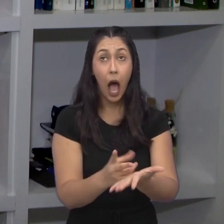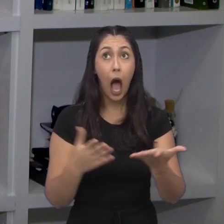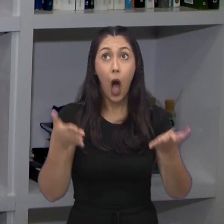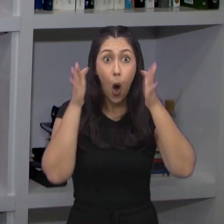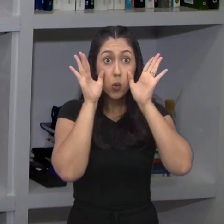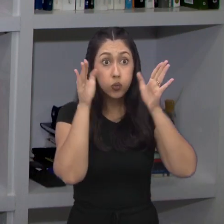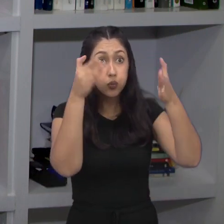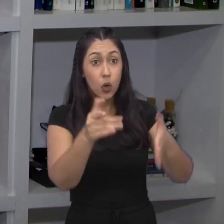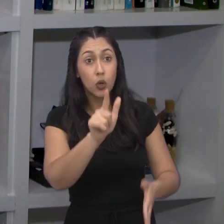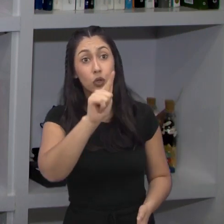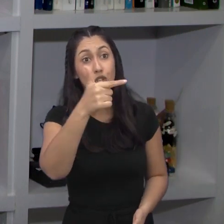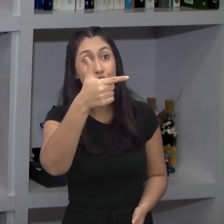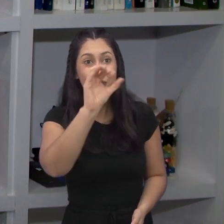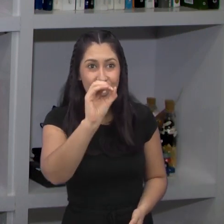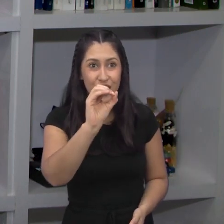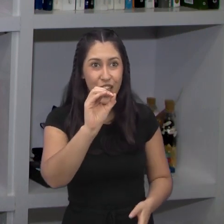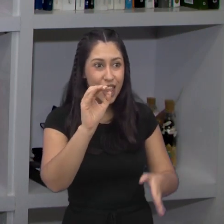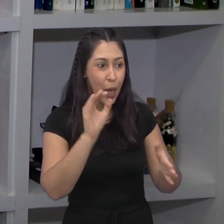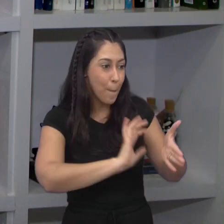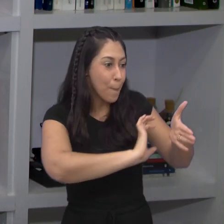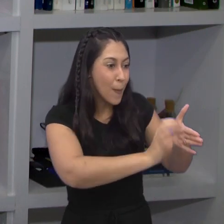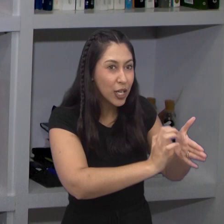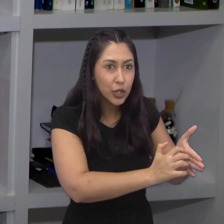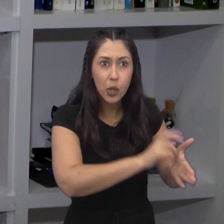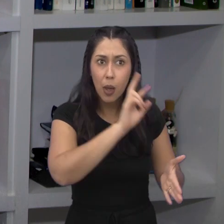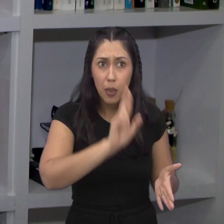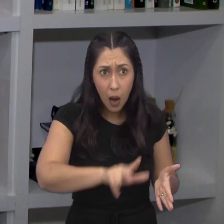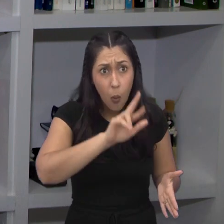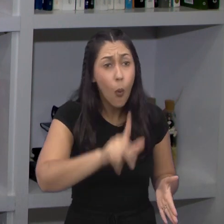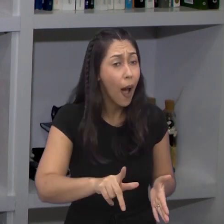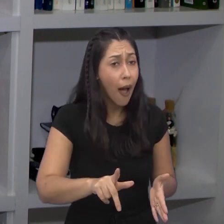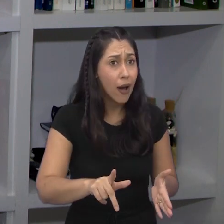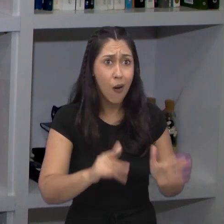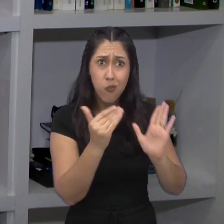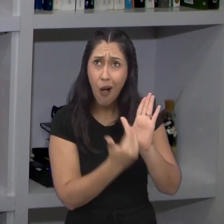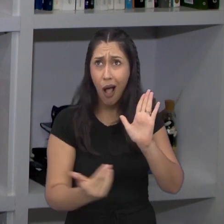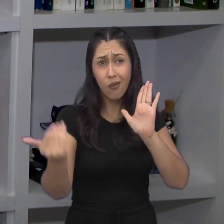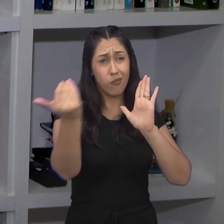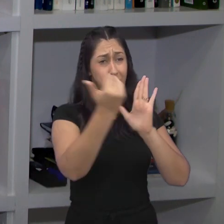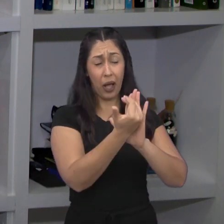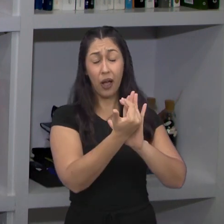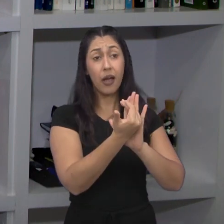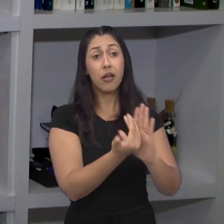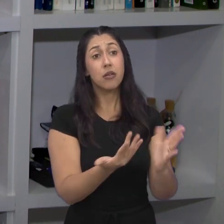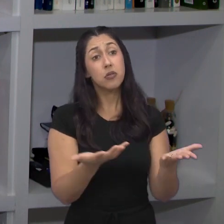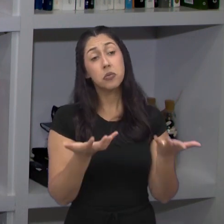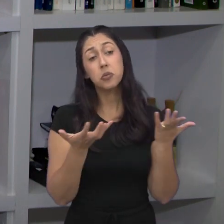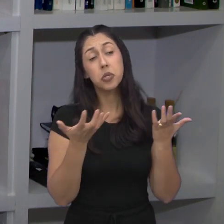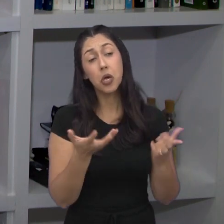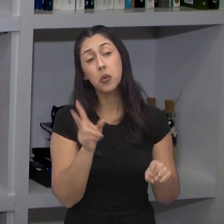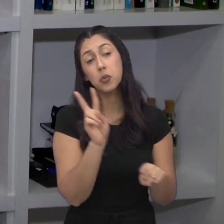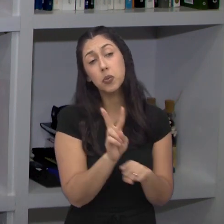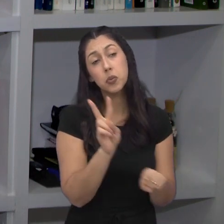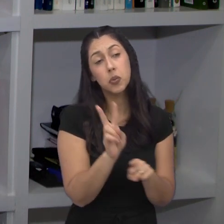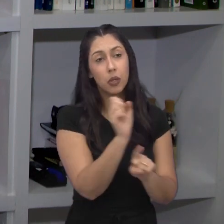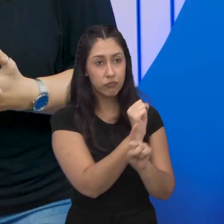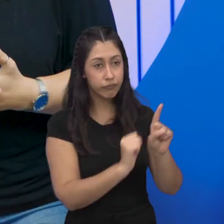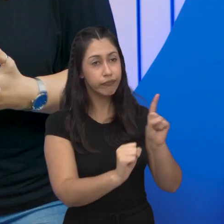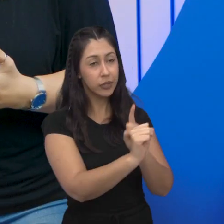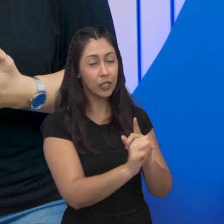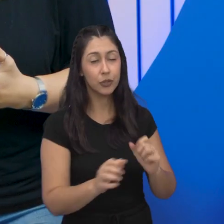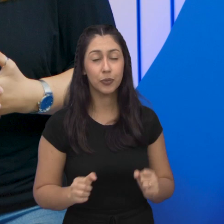num palanque de interesse político partidário. Ele é algo que ele está muito acima de tudo isso. Ele preserva a